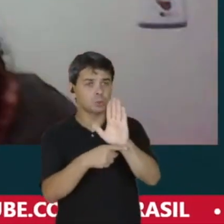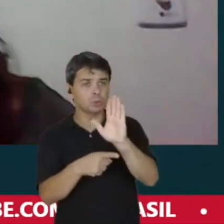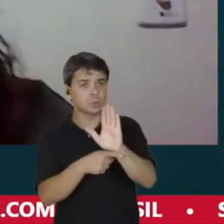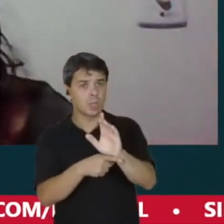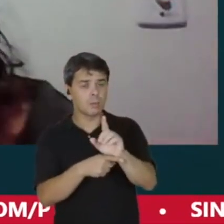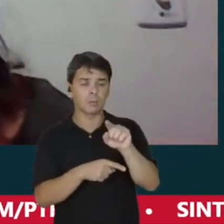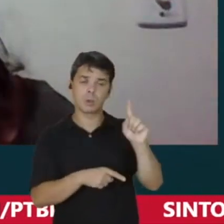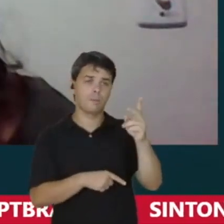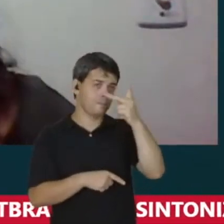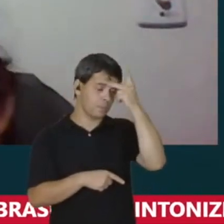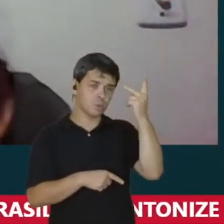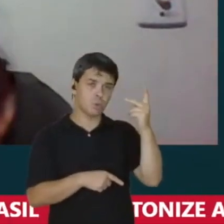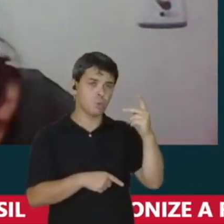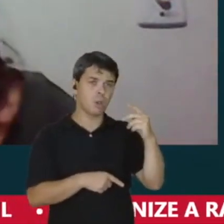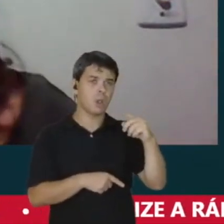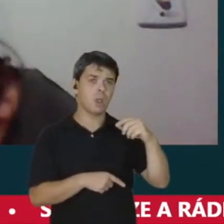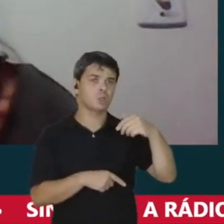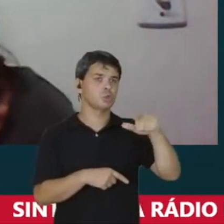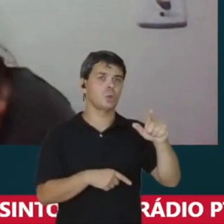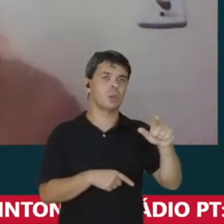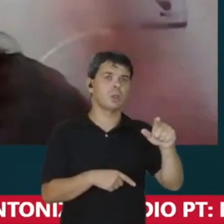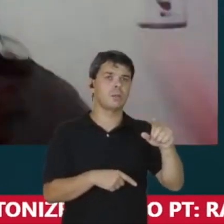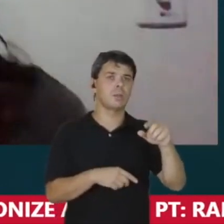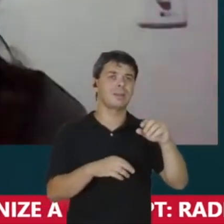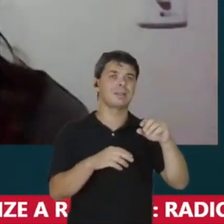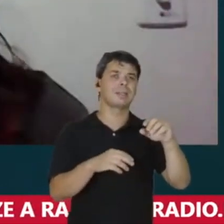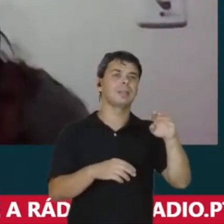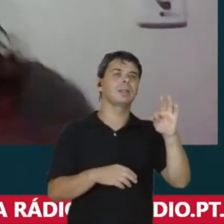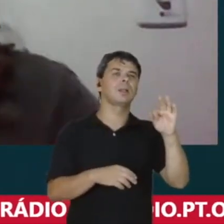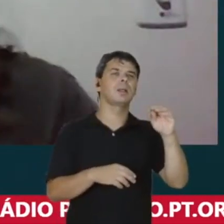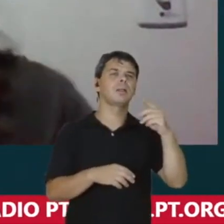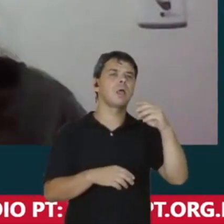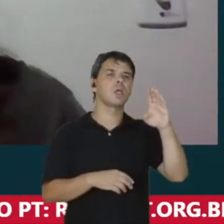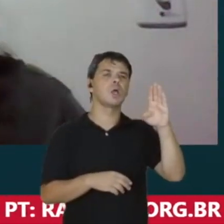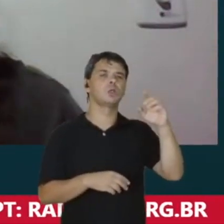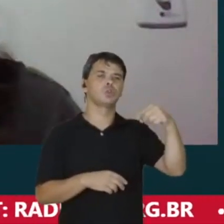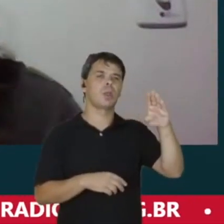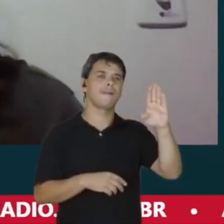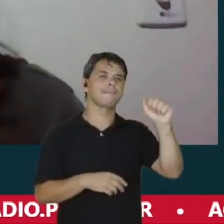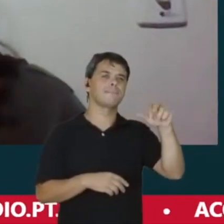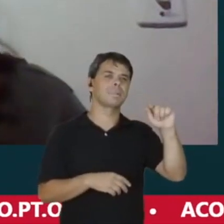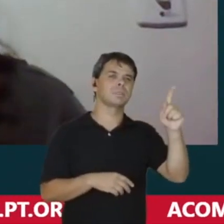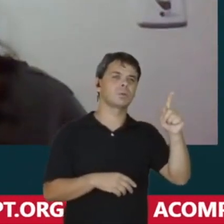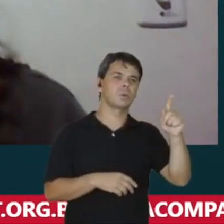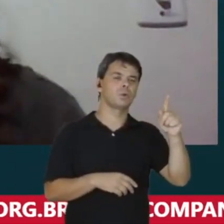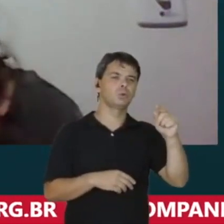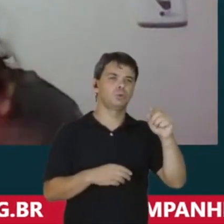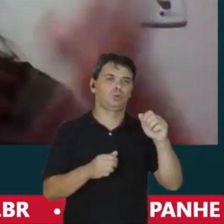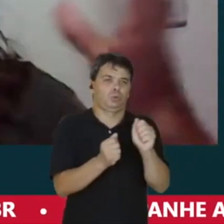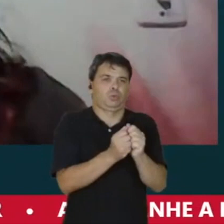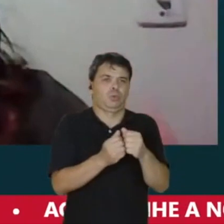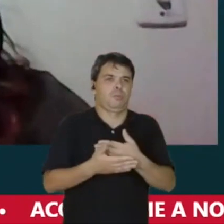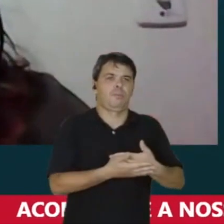ninguém jogue a bacia, né, aqui na minha terra a gente diz muito isso, não jogar a bacia com o bebê dentro. Né? Então, assim,